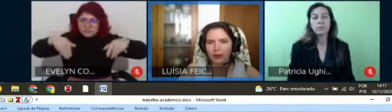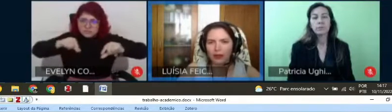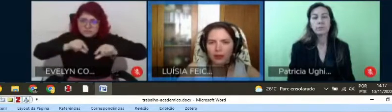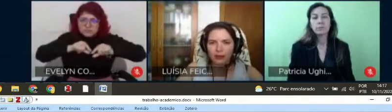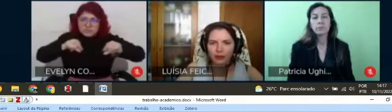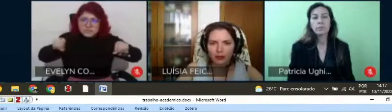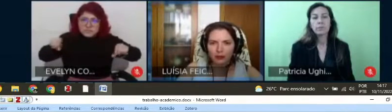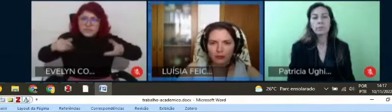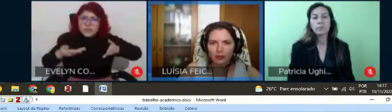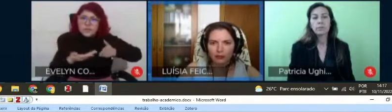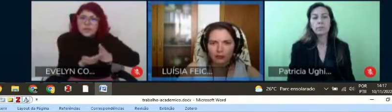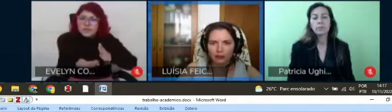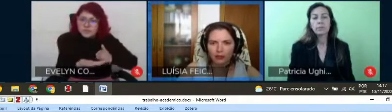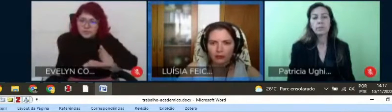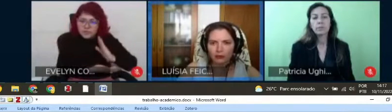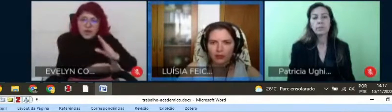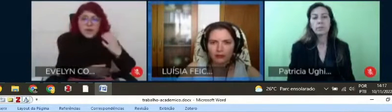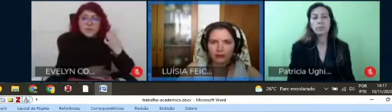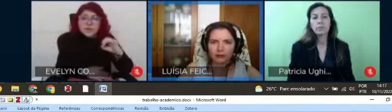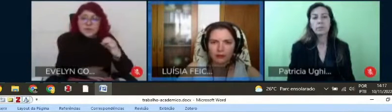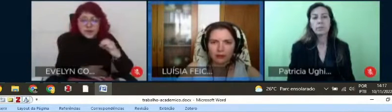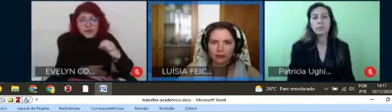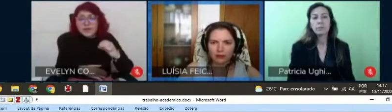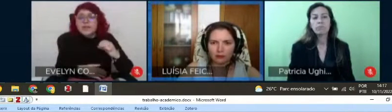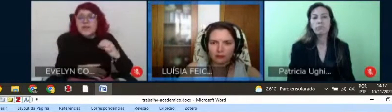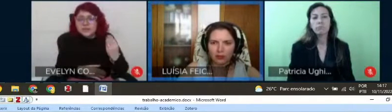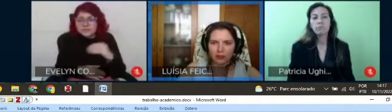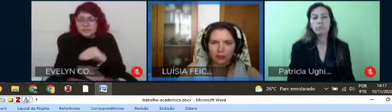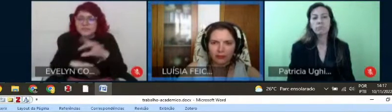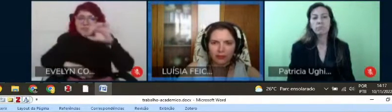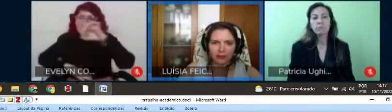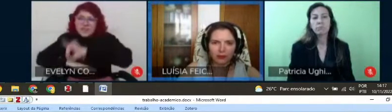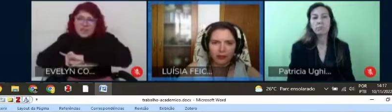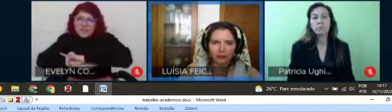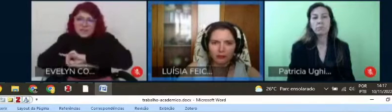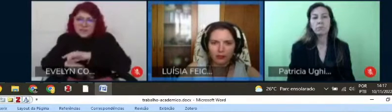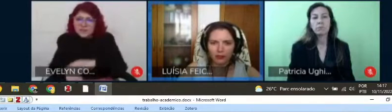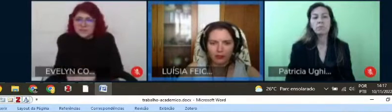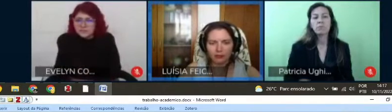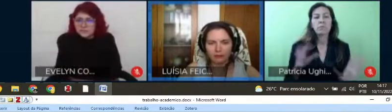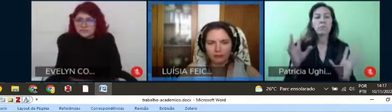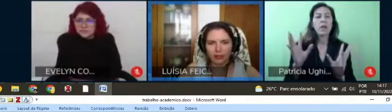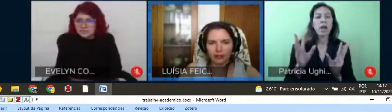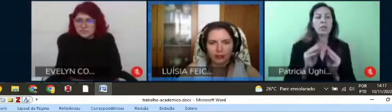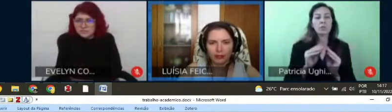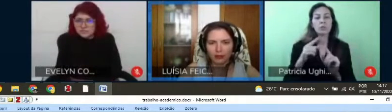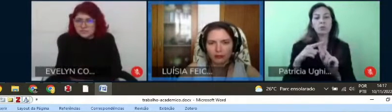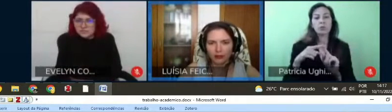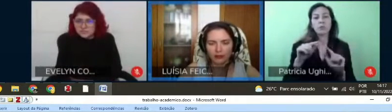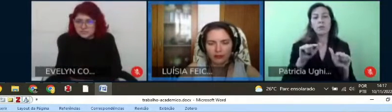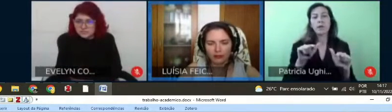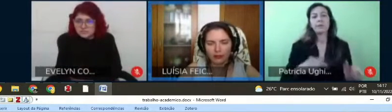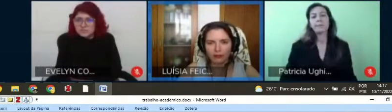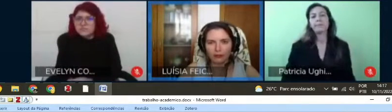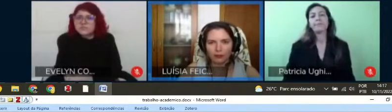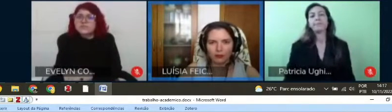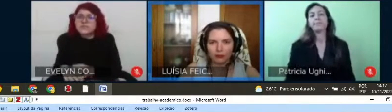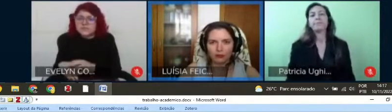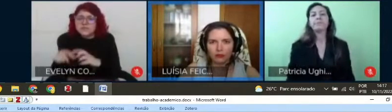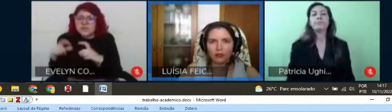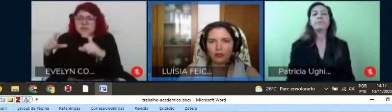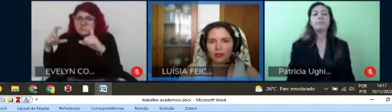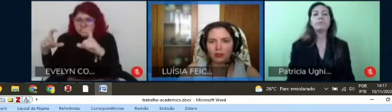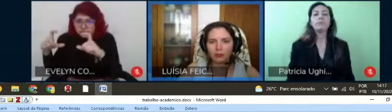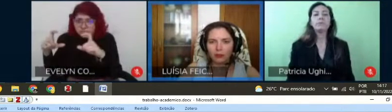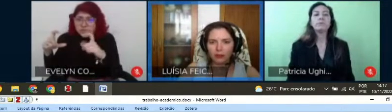trabalho. E no caso da natureza, o jeito mais fácil é tu vir aqui, já que teve que fazer isso na folha